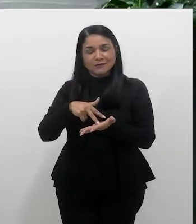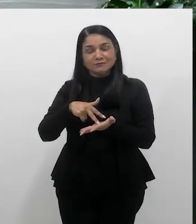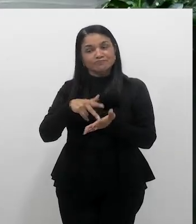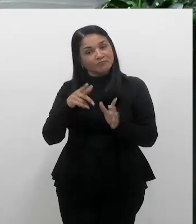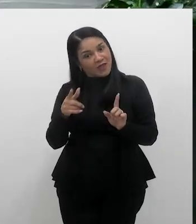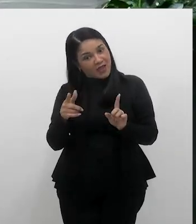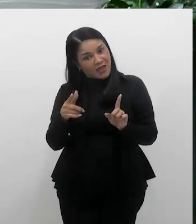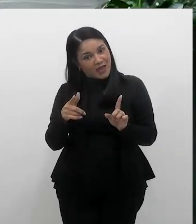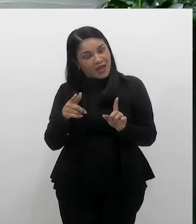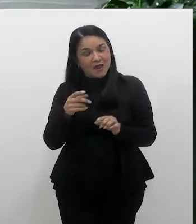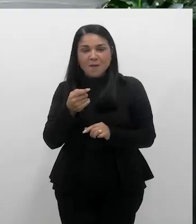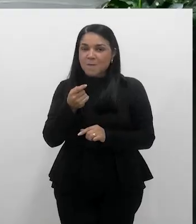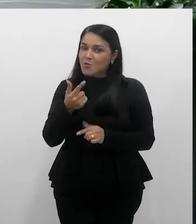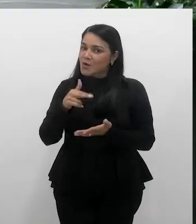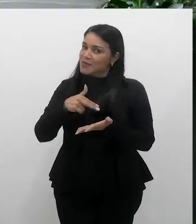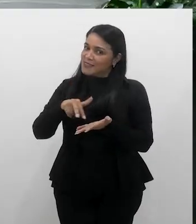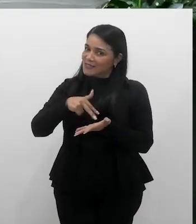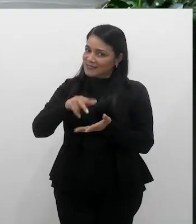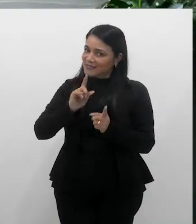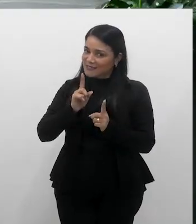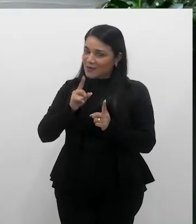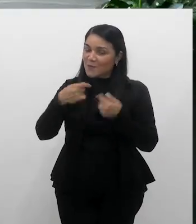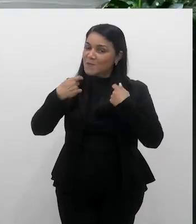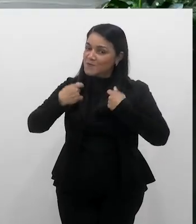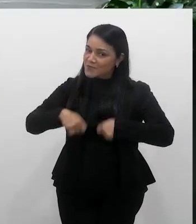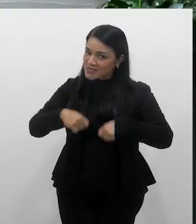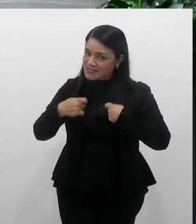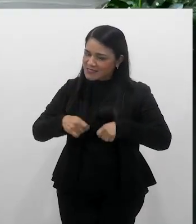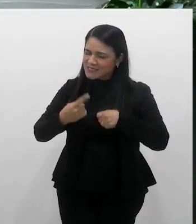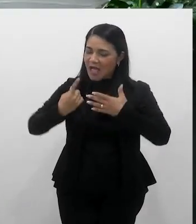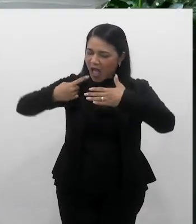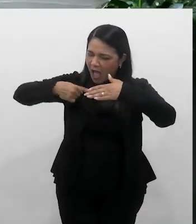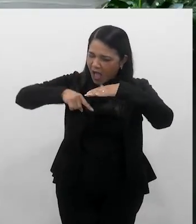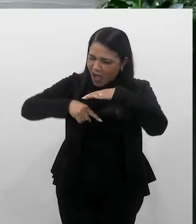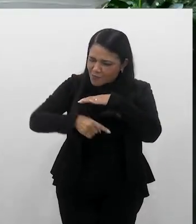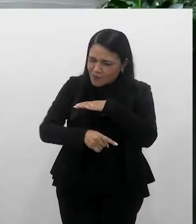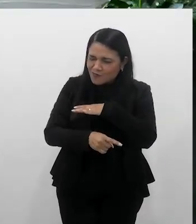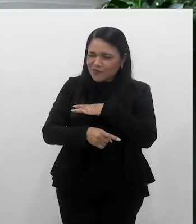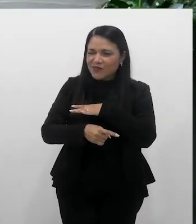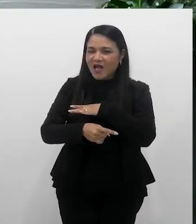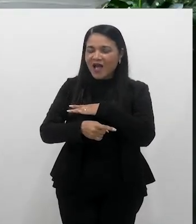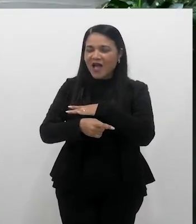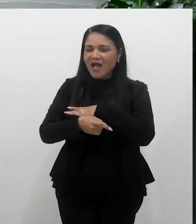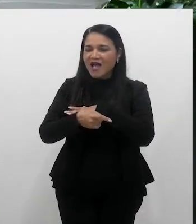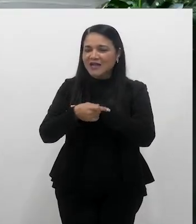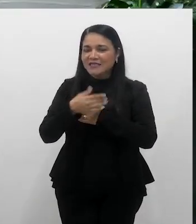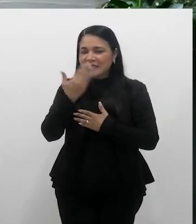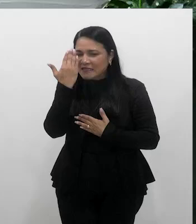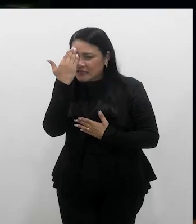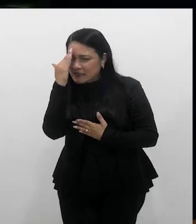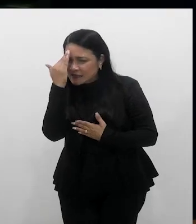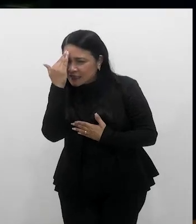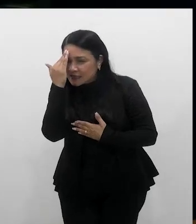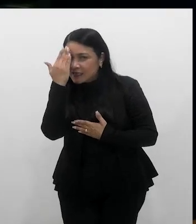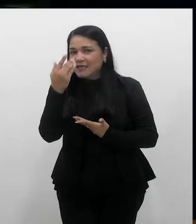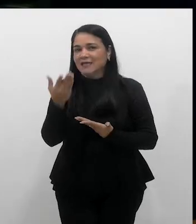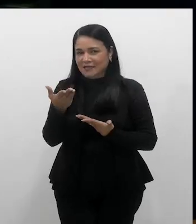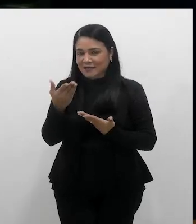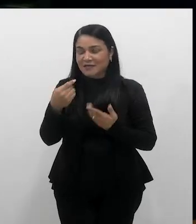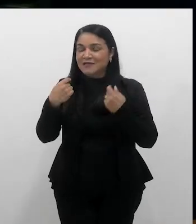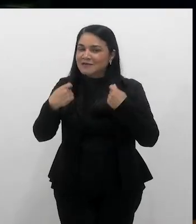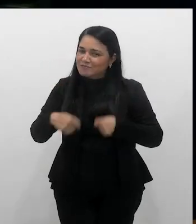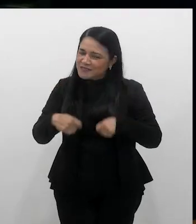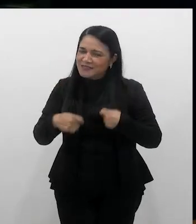bom, talvez não é porque tenha pouca dança, é porque talvez a gente precise mesmo aprofundar o que está sendo feito. Sim. E nada melhor do que um festival